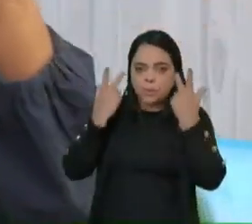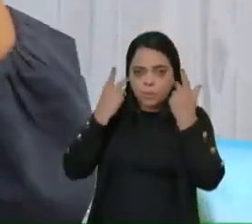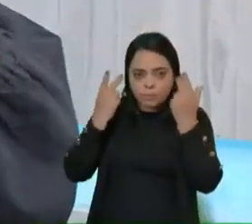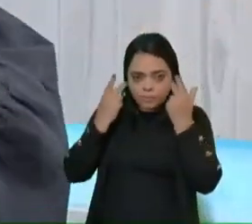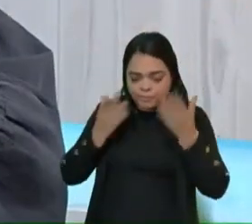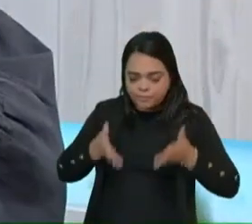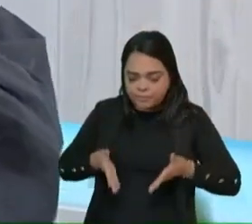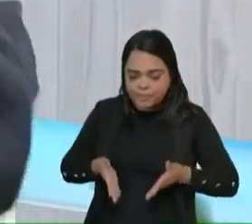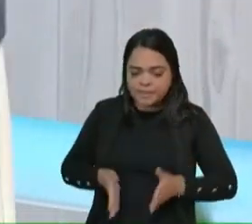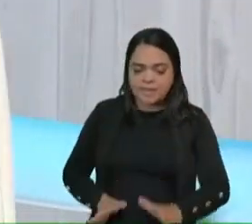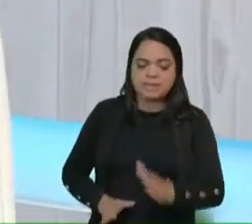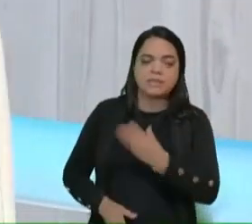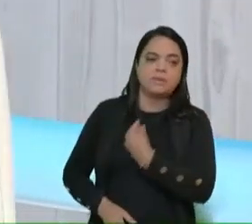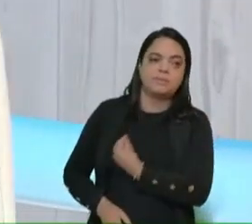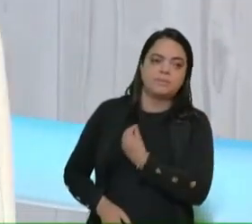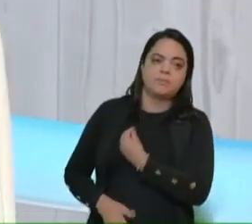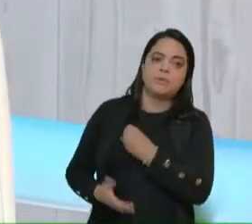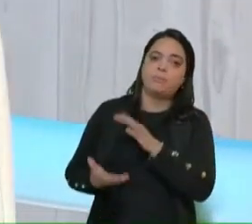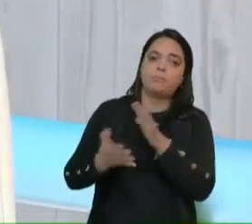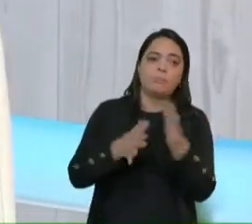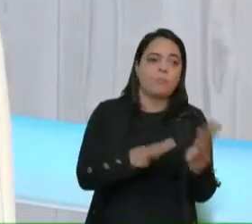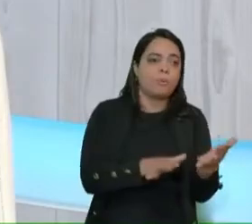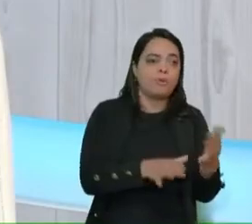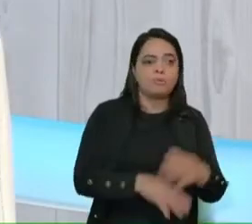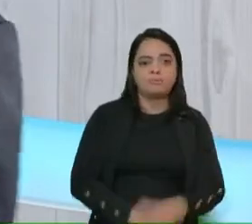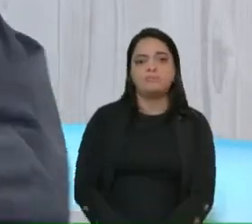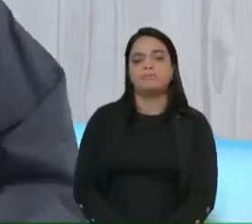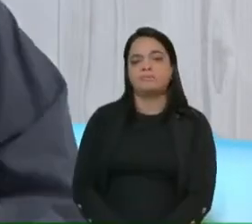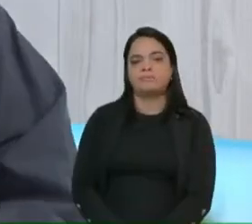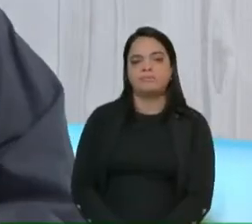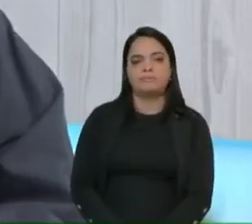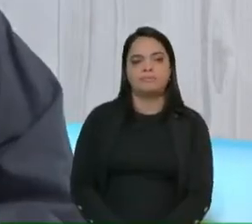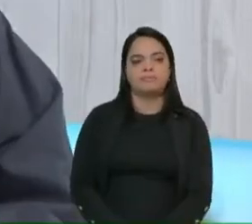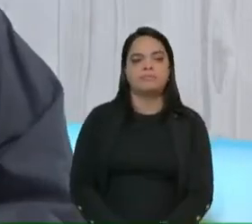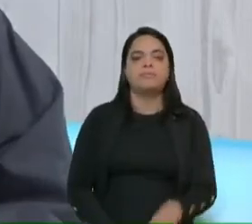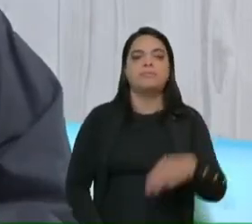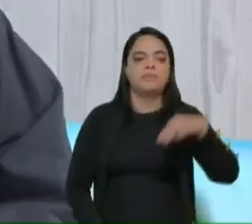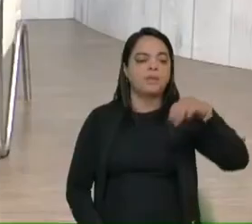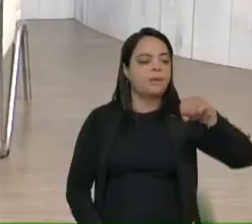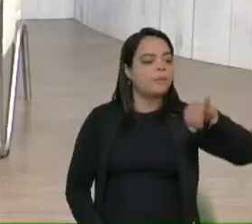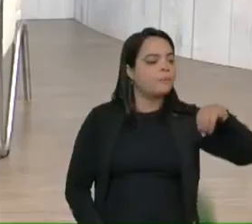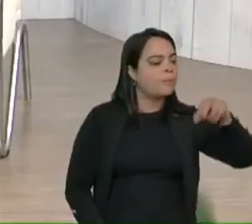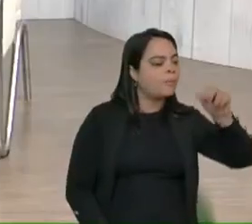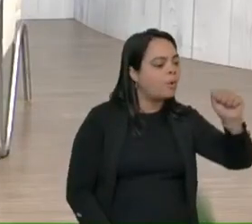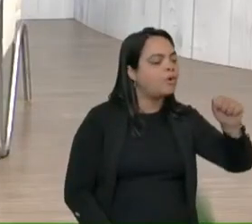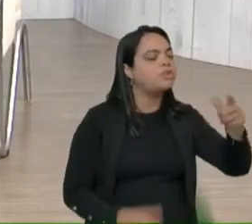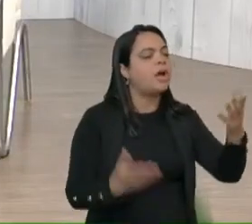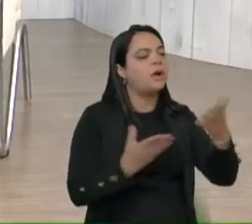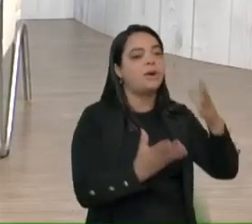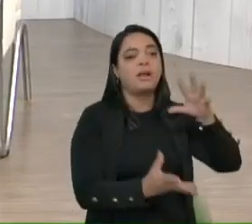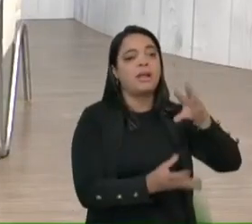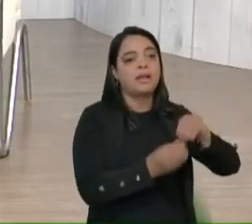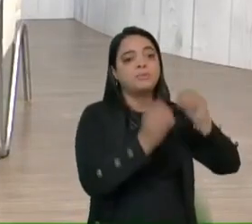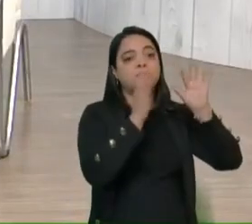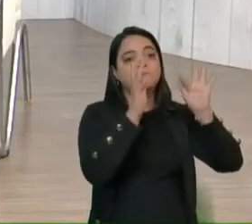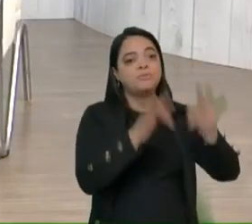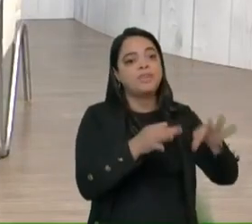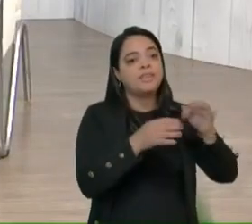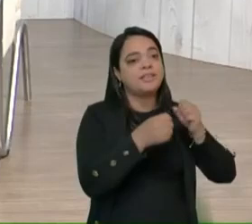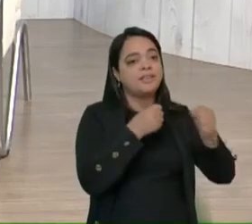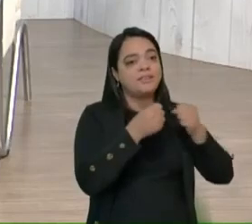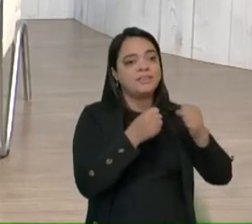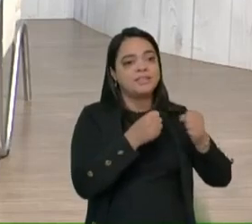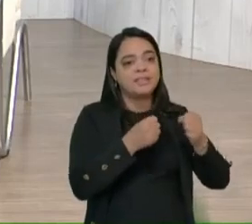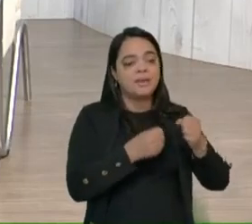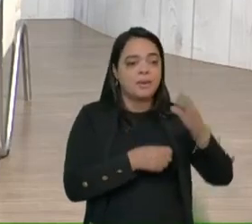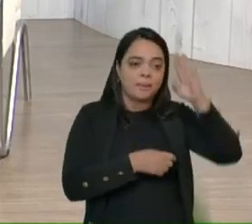nasceu viveu e morreu mja nem uma palavra assim pra gente resumir né encerrar Nossa entrevista